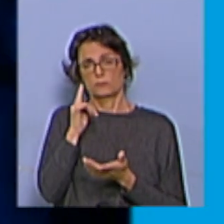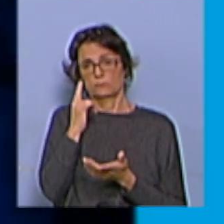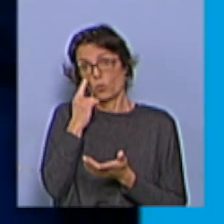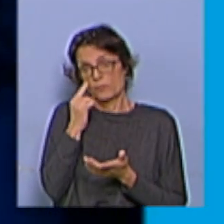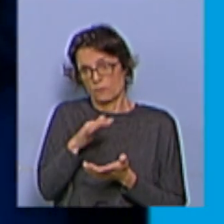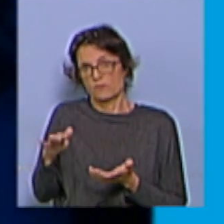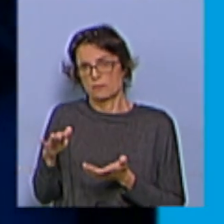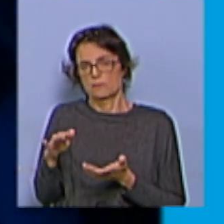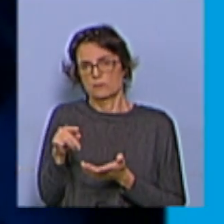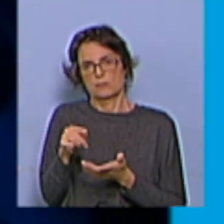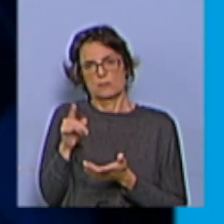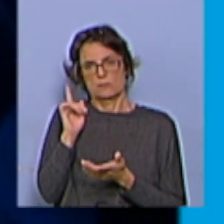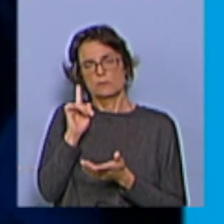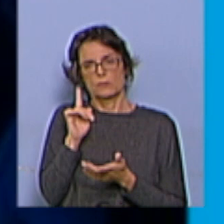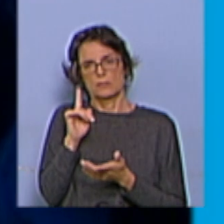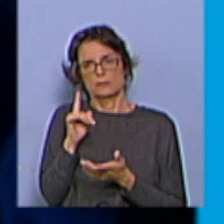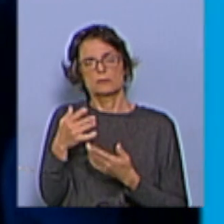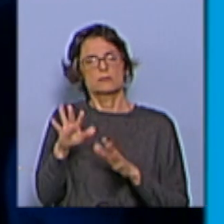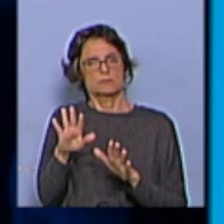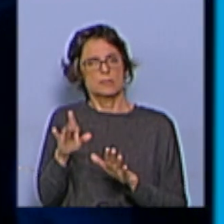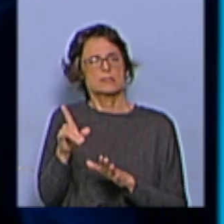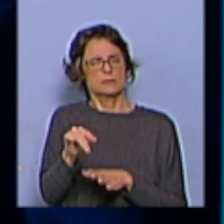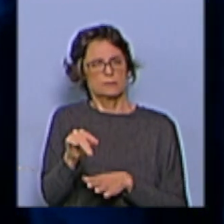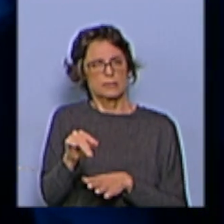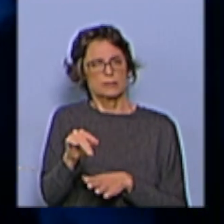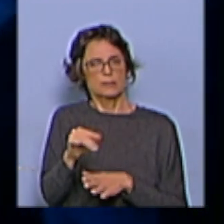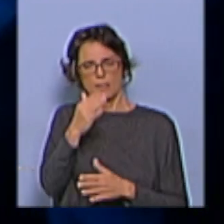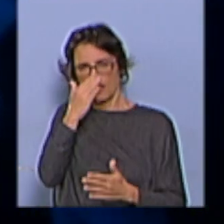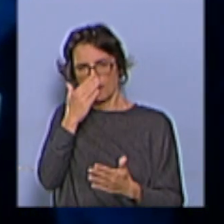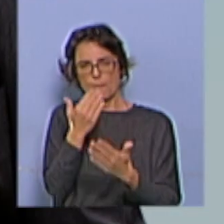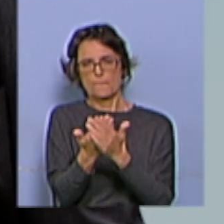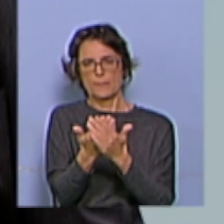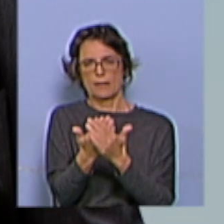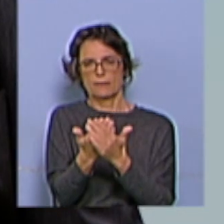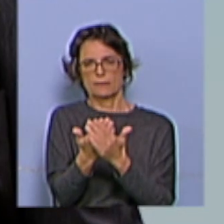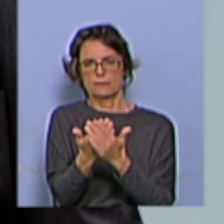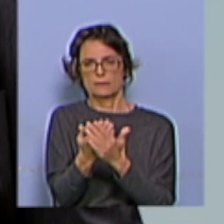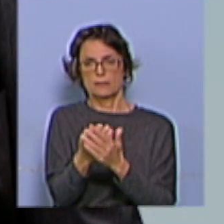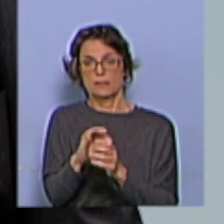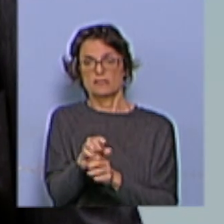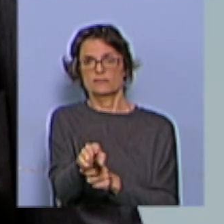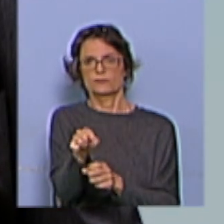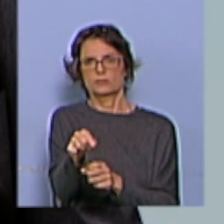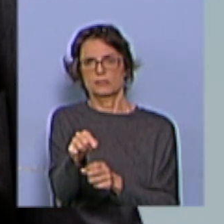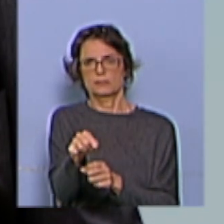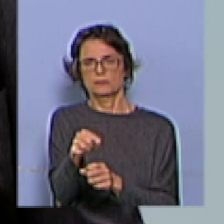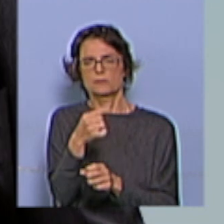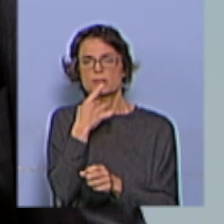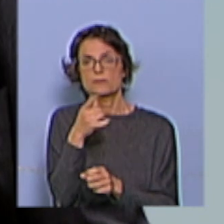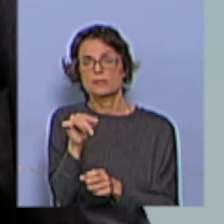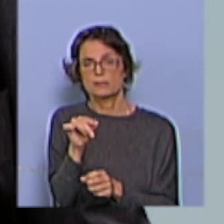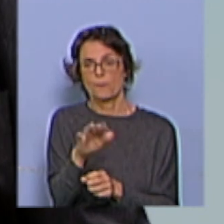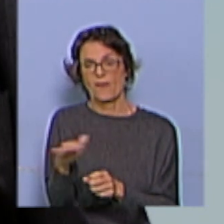vírus, percebeu-se a incapacidade da ciência, não é? Pelo menos no que toca à vacina, numa cura de primeira